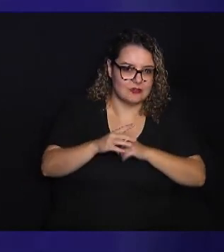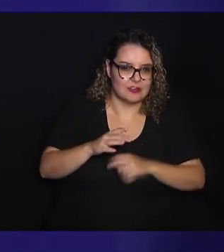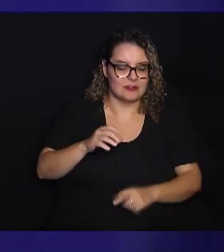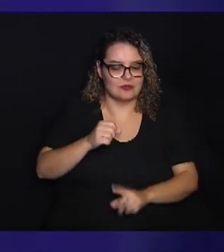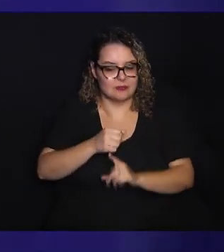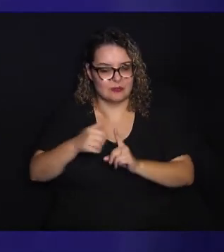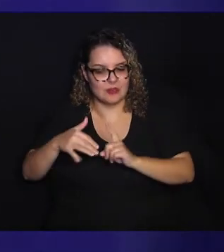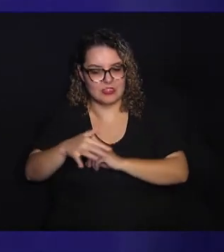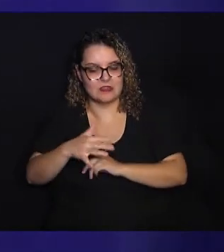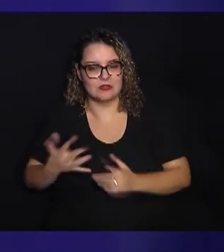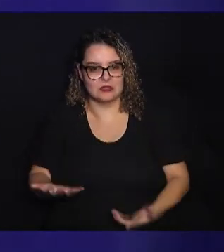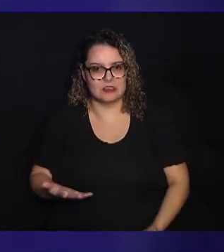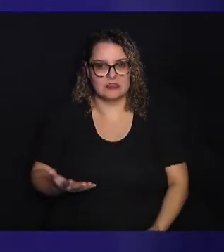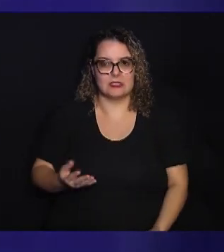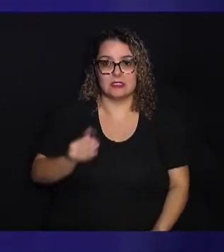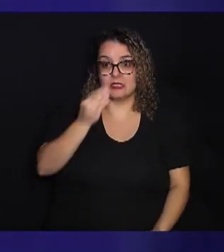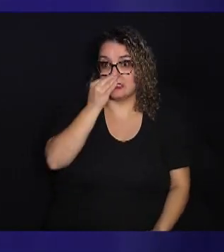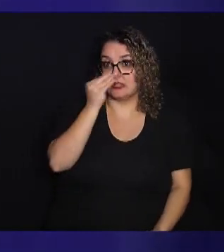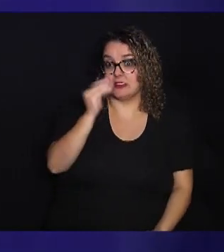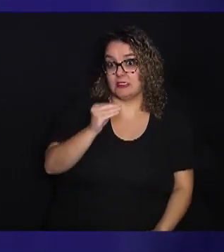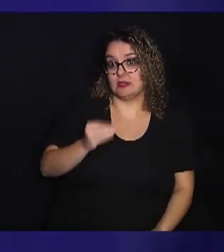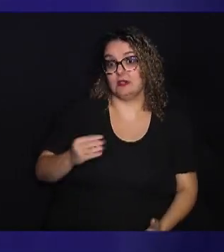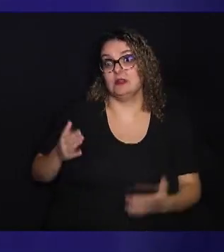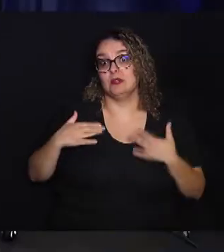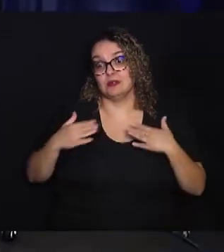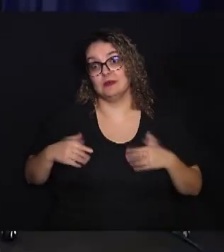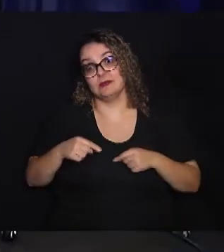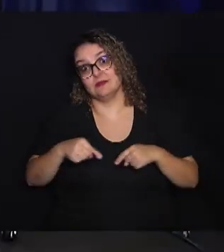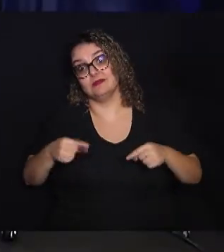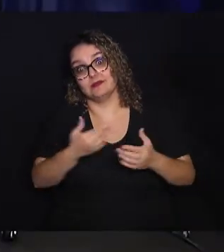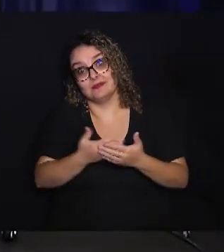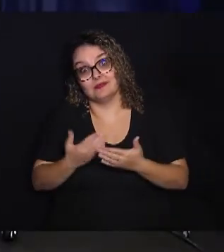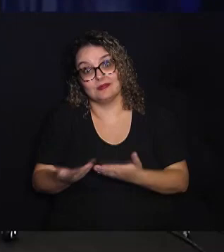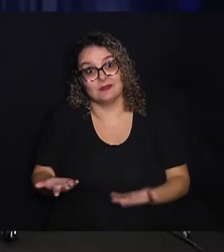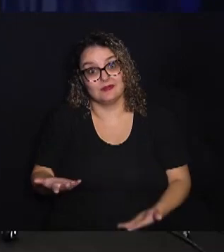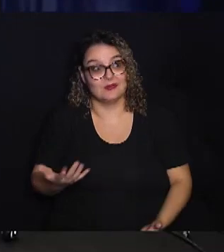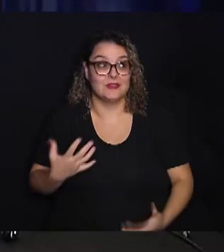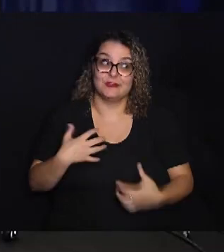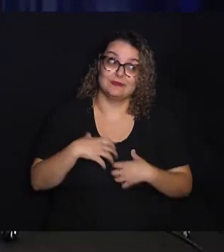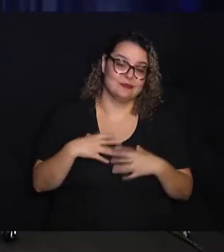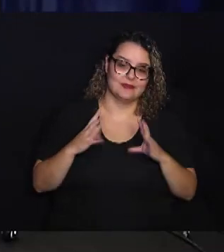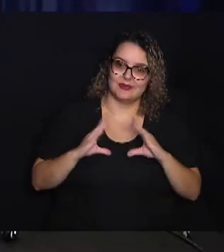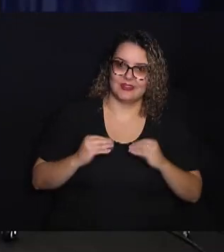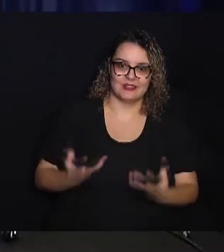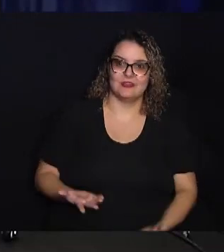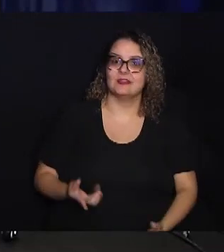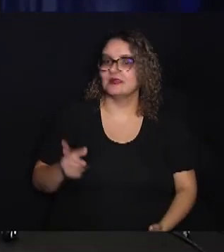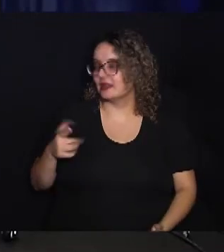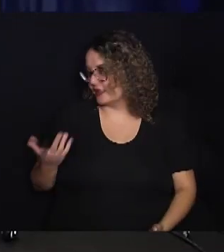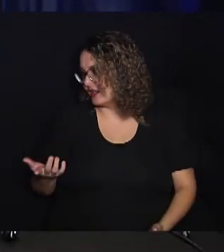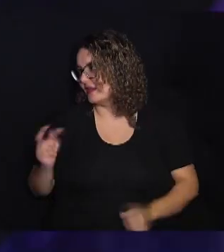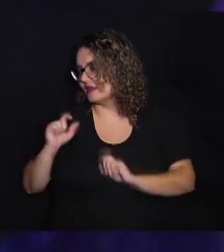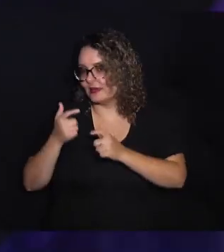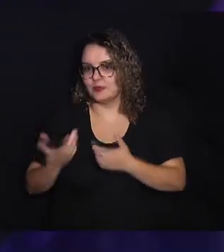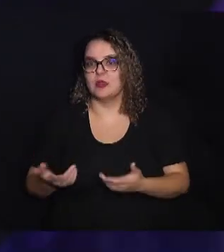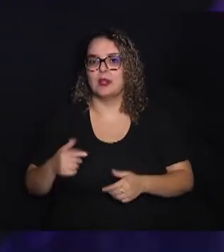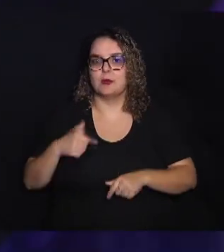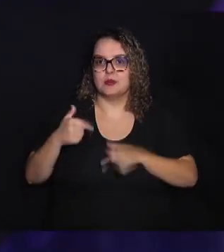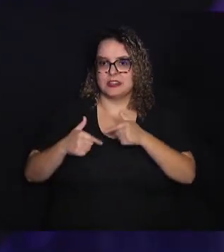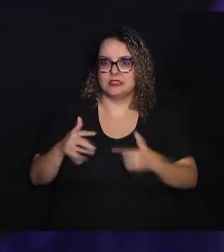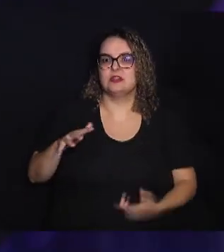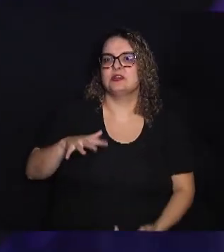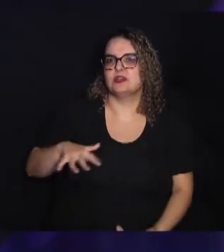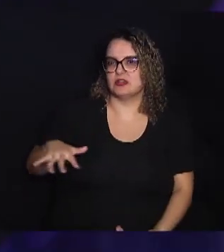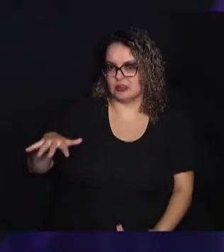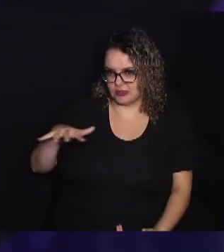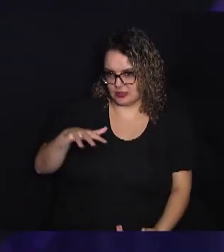ainda ignora o corpo na sala de aula. Eu não Na me escola conformo. convencional. É. Teria que trabalhar mais